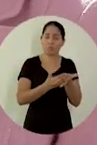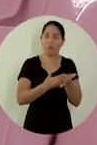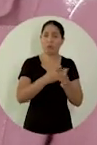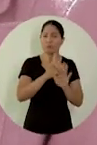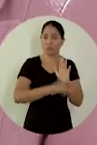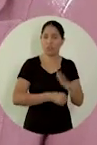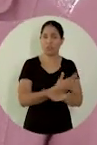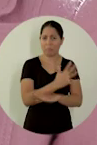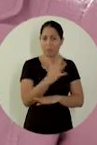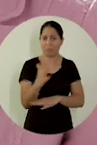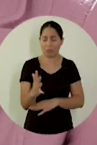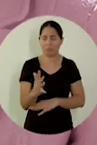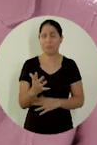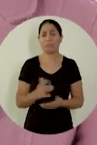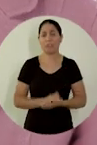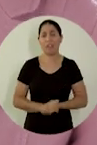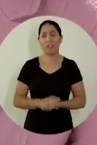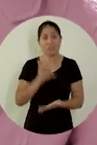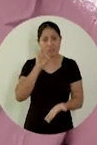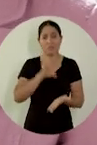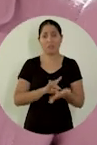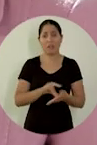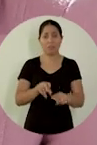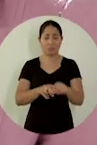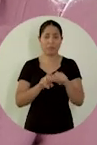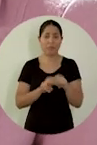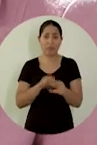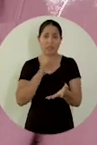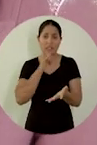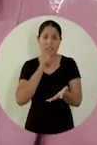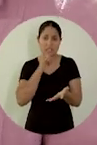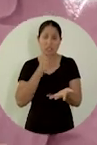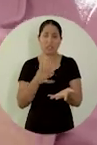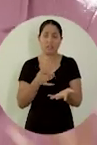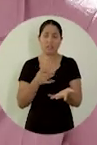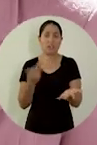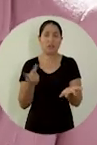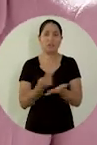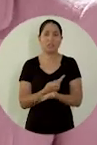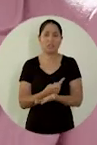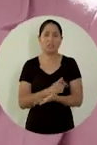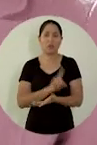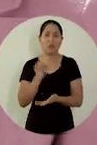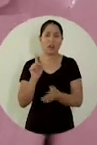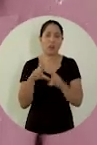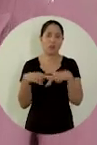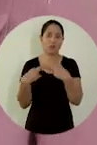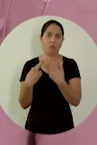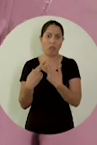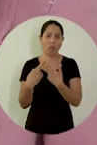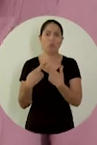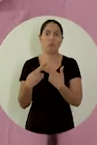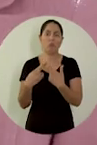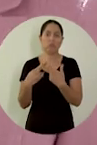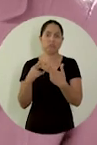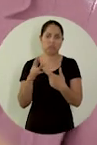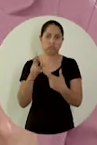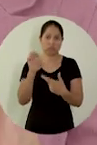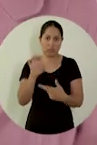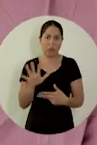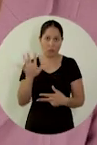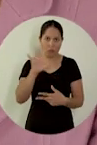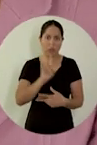o princípio do direito ambiental, é exatamente em decorrência de um caso específico que aconteceu no Reino Unido, que